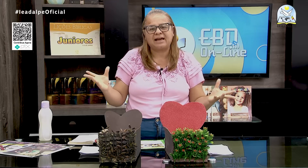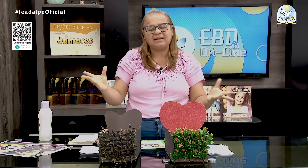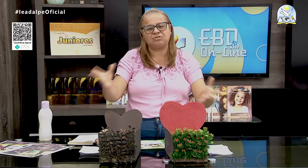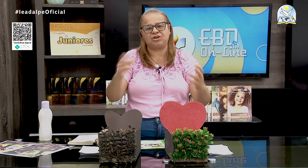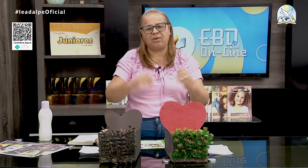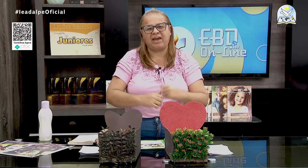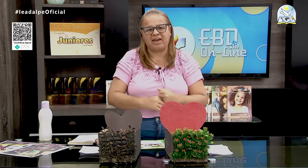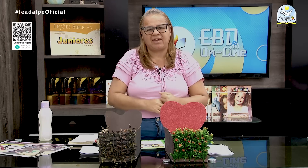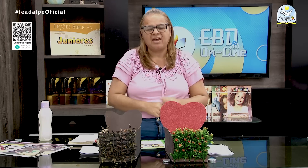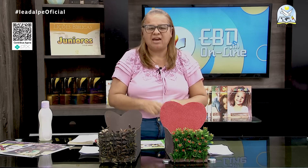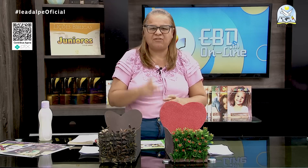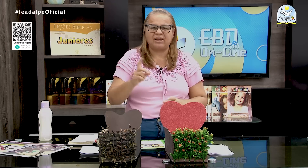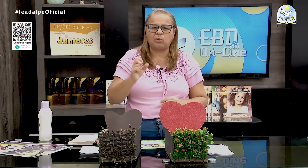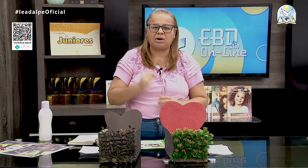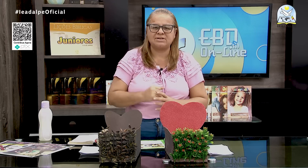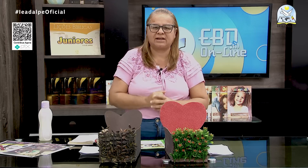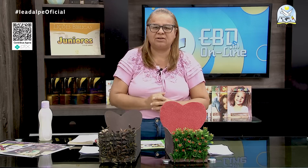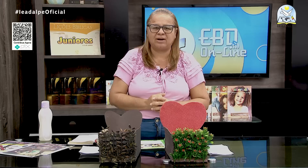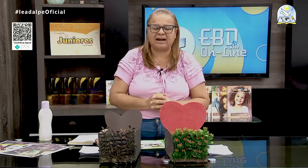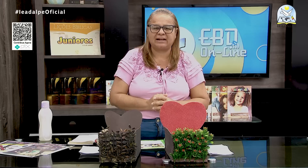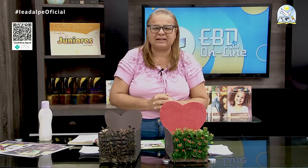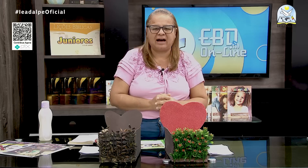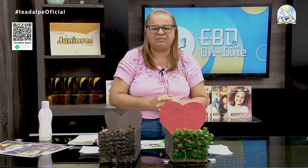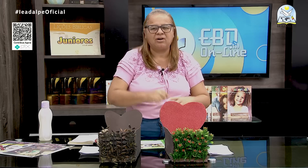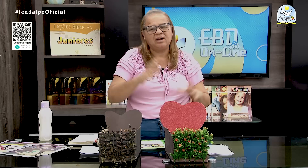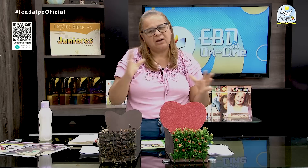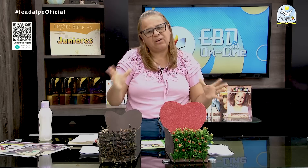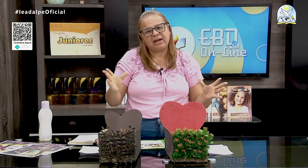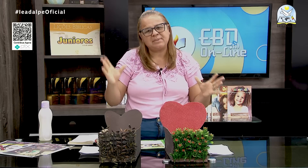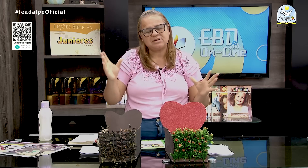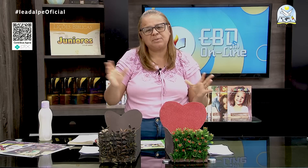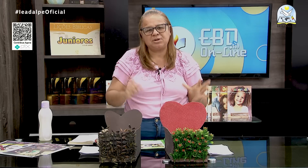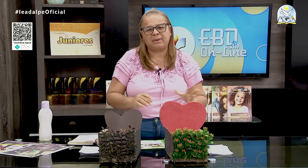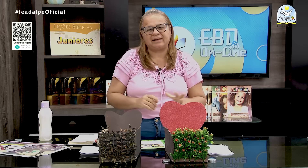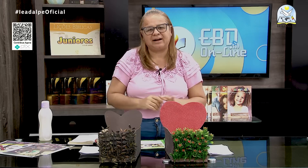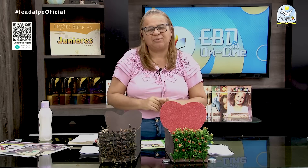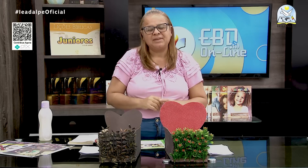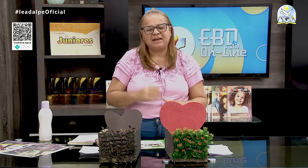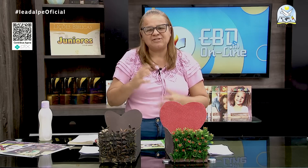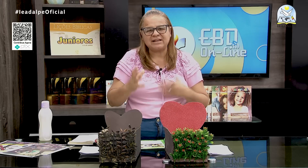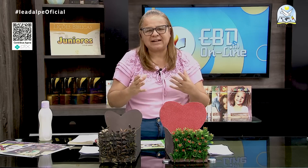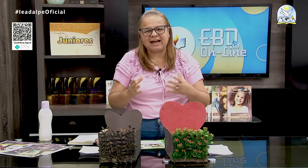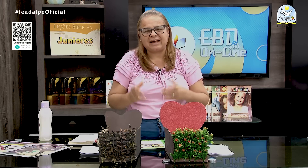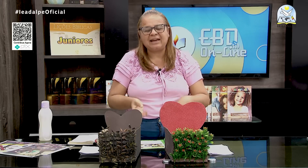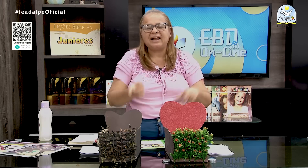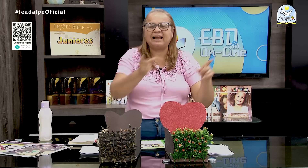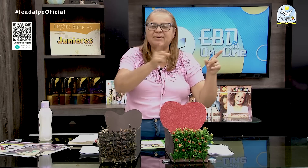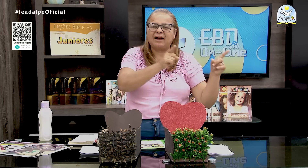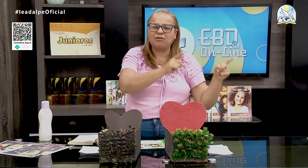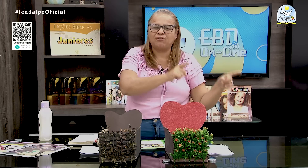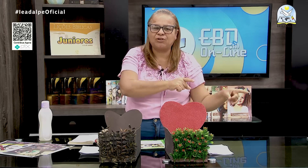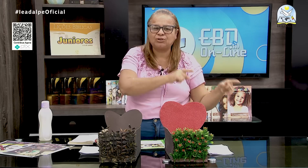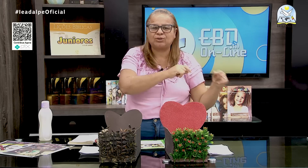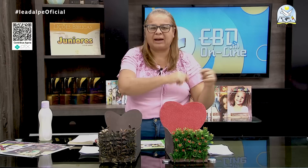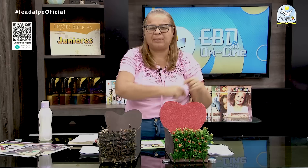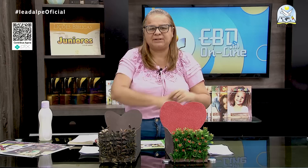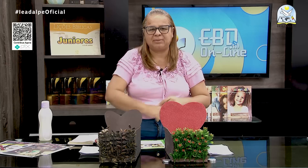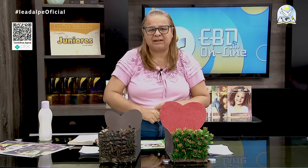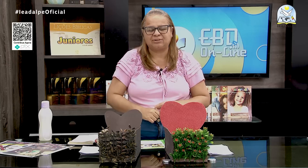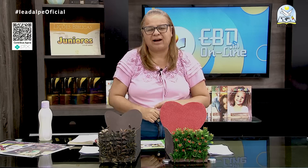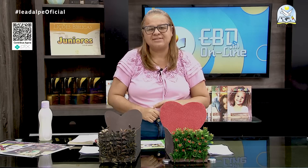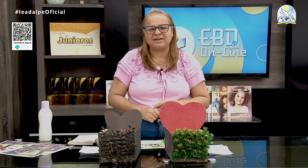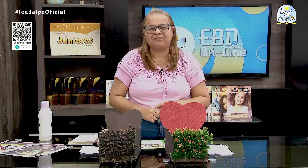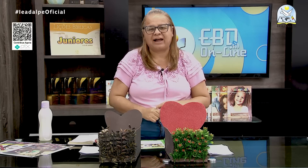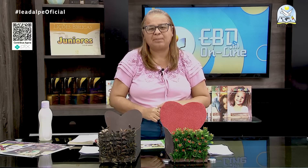até pode dizer não tia eu errei eu falei alguma coisa que não era agradável eu errei mas eu pedi perdão e você trai aí lembra o fruto do